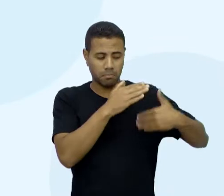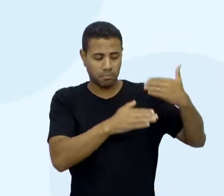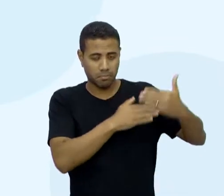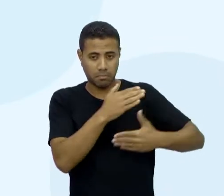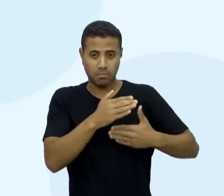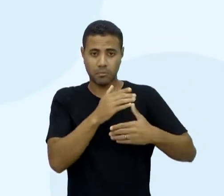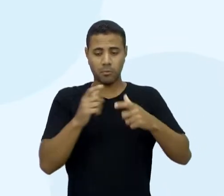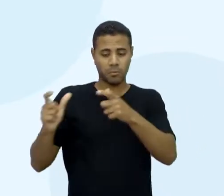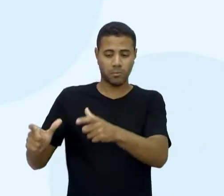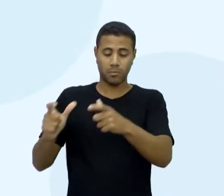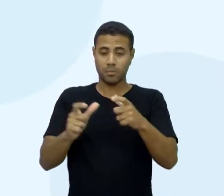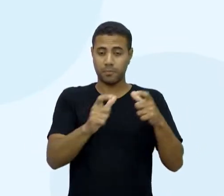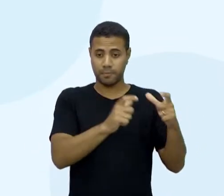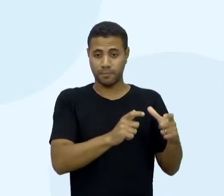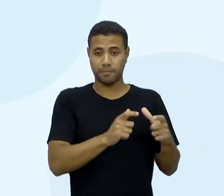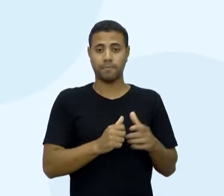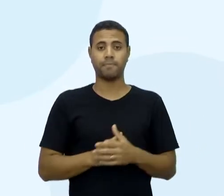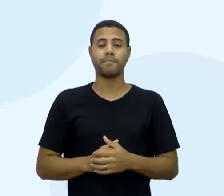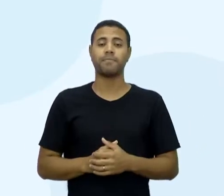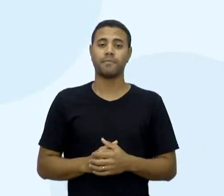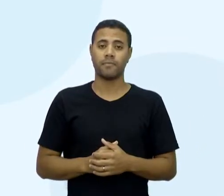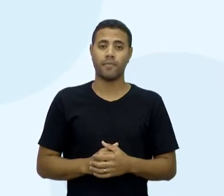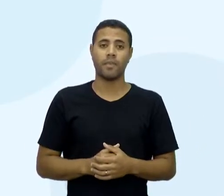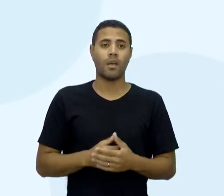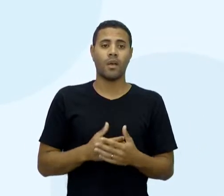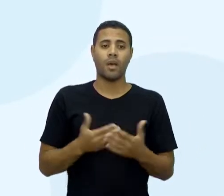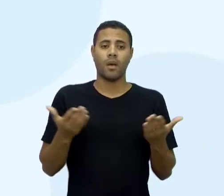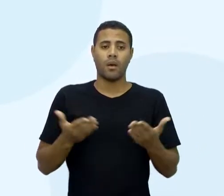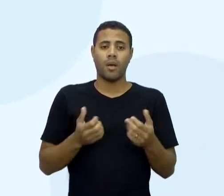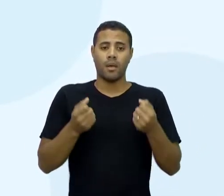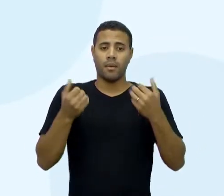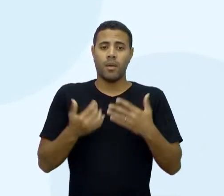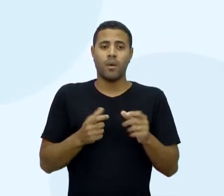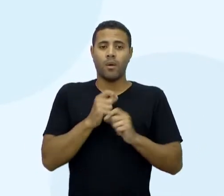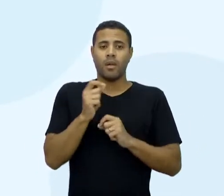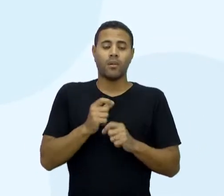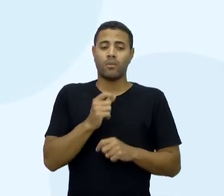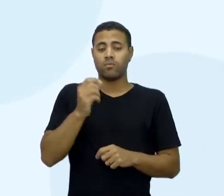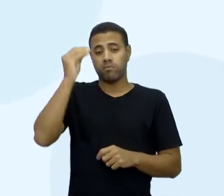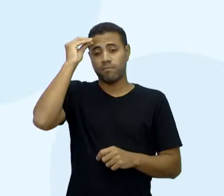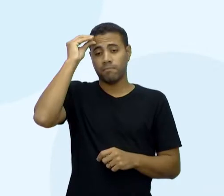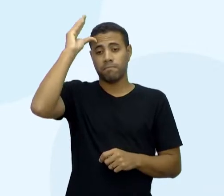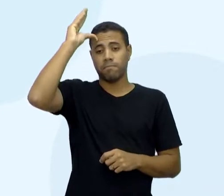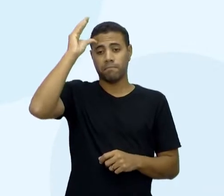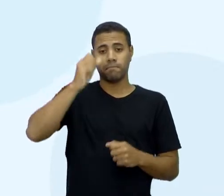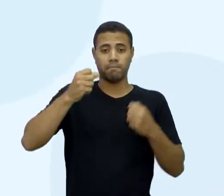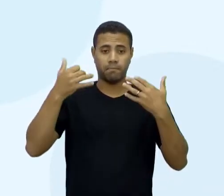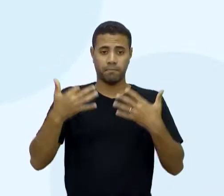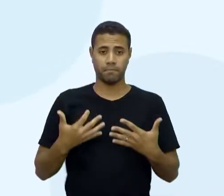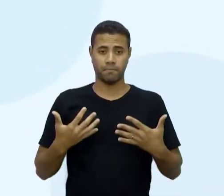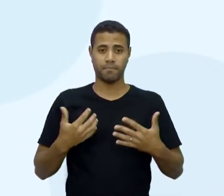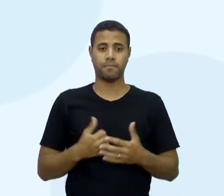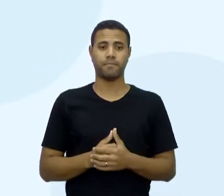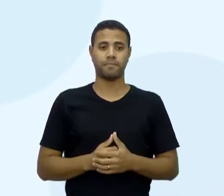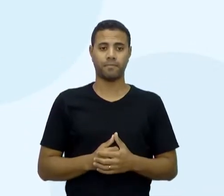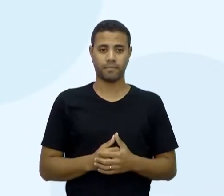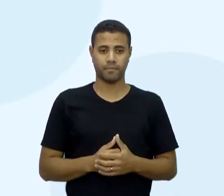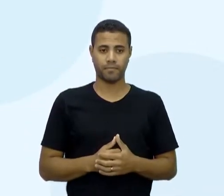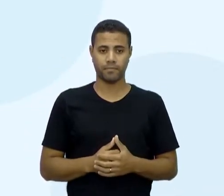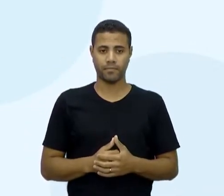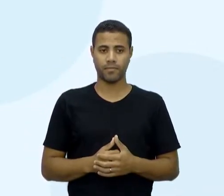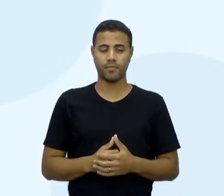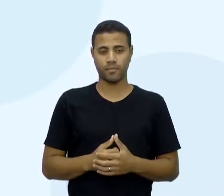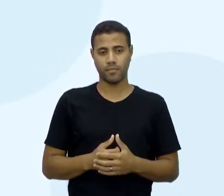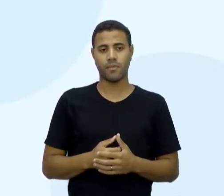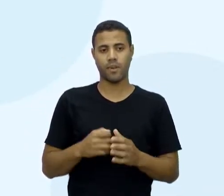no espaço. E quais são os nossos objetos de conhecimento? O primeiro deles, né, é a nossa